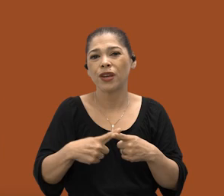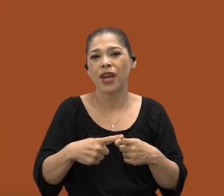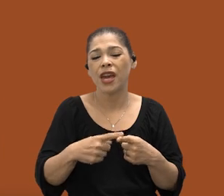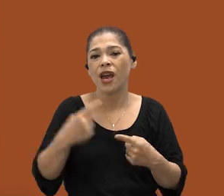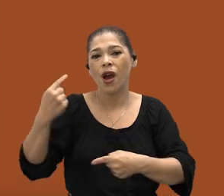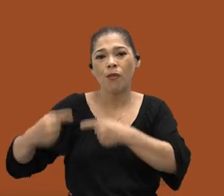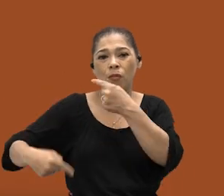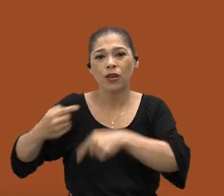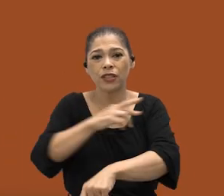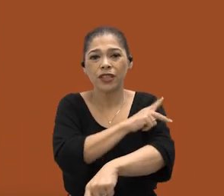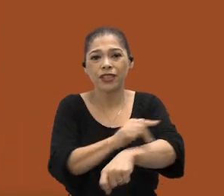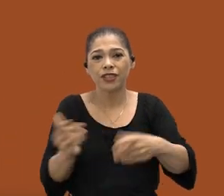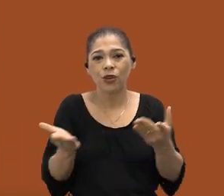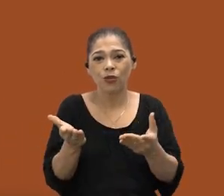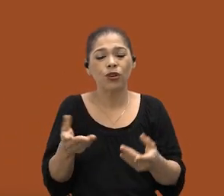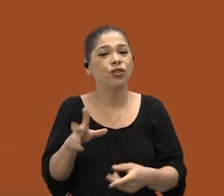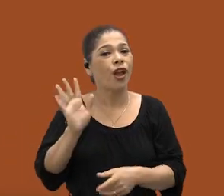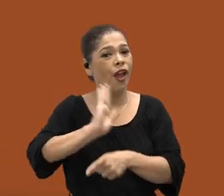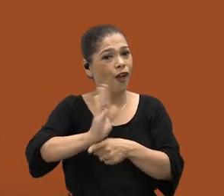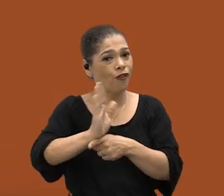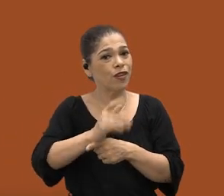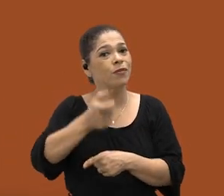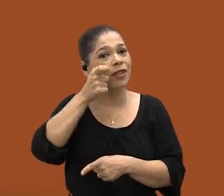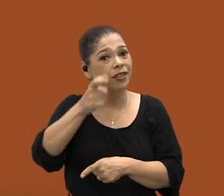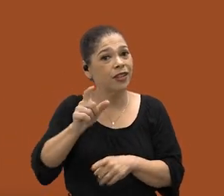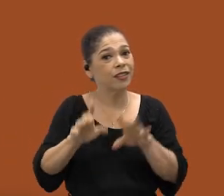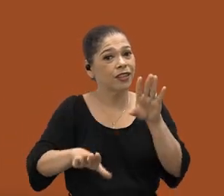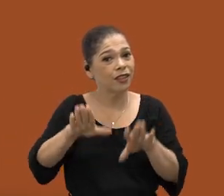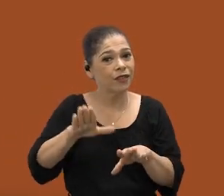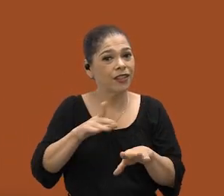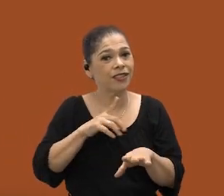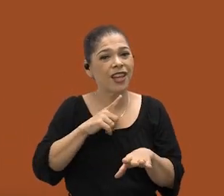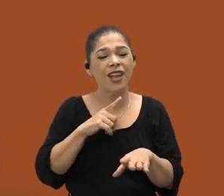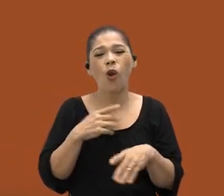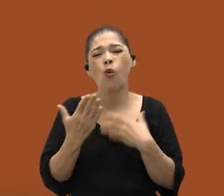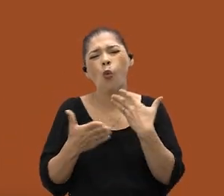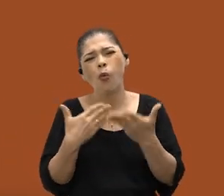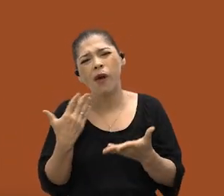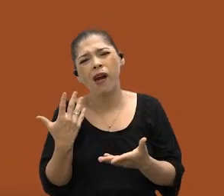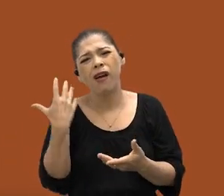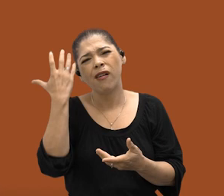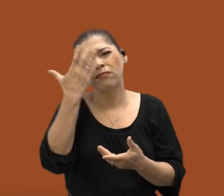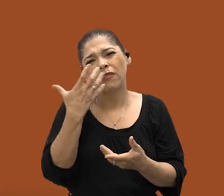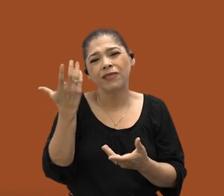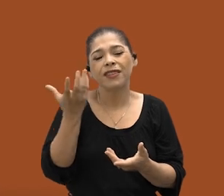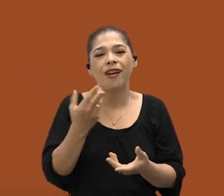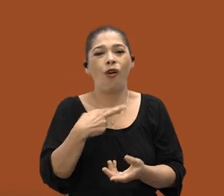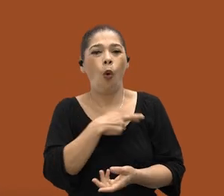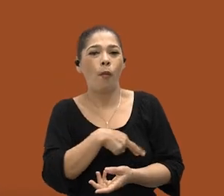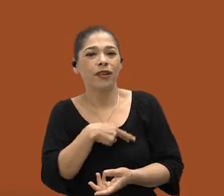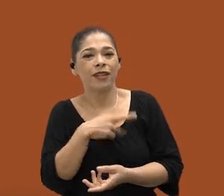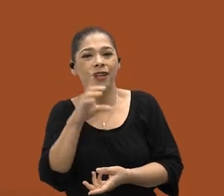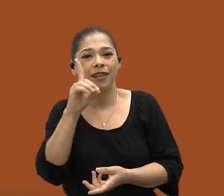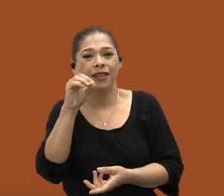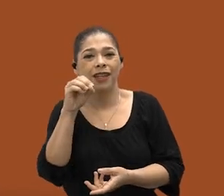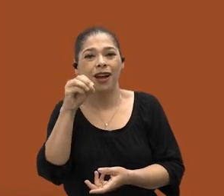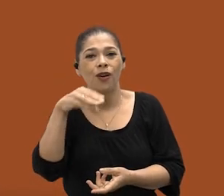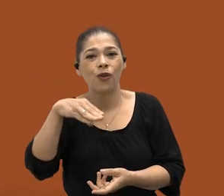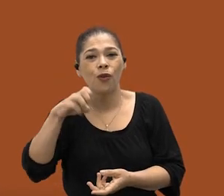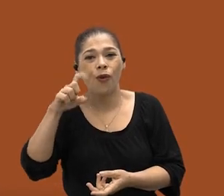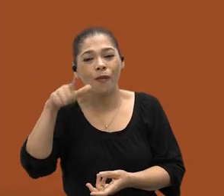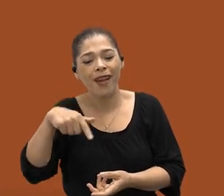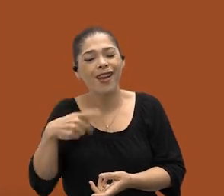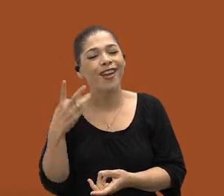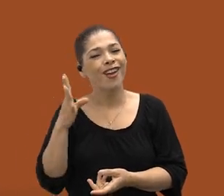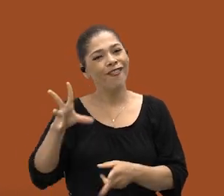racista no presente então assim é um filme bastante interessante ainda que talvez tem uma visão romantizada ali um da umbé mas de todo o modo vale